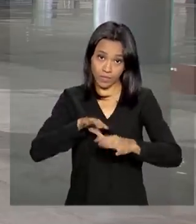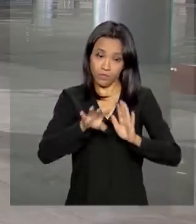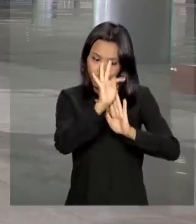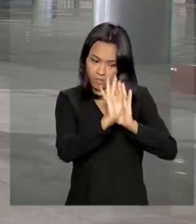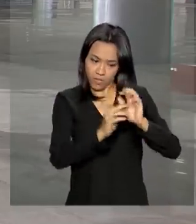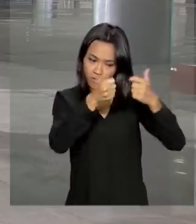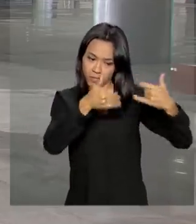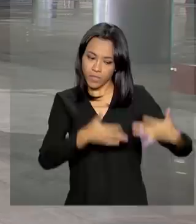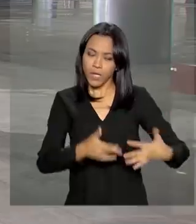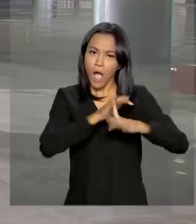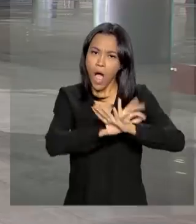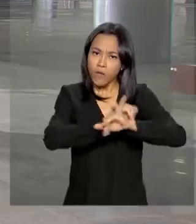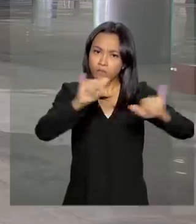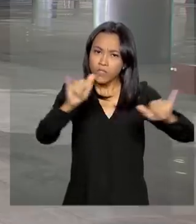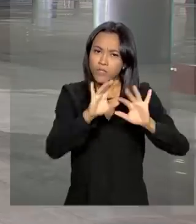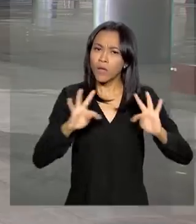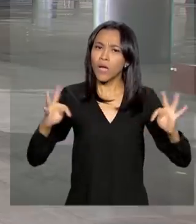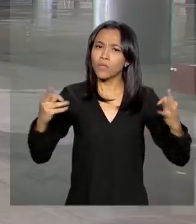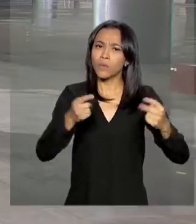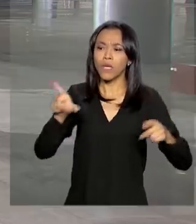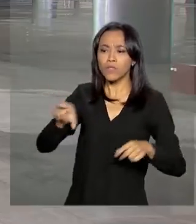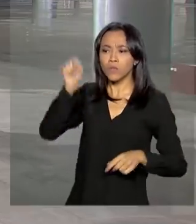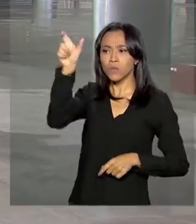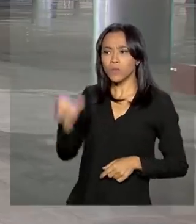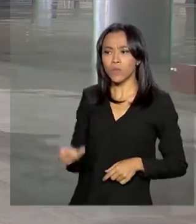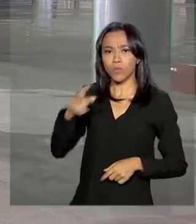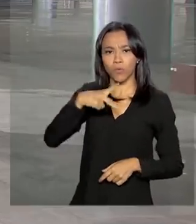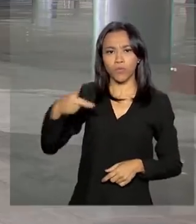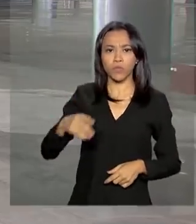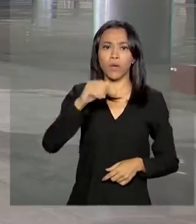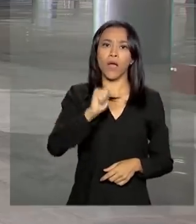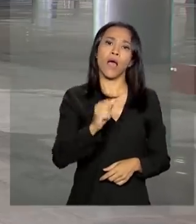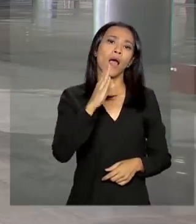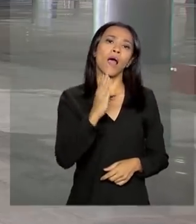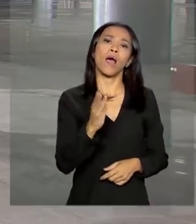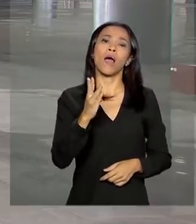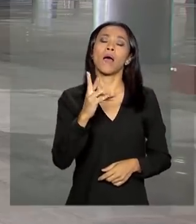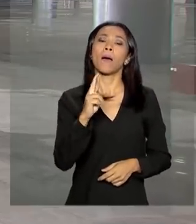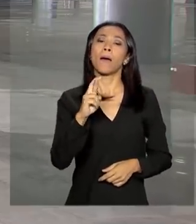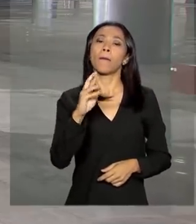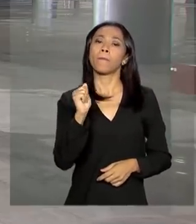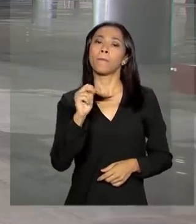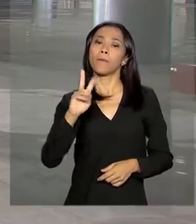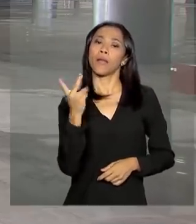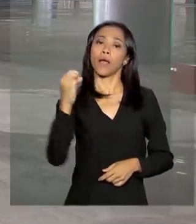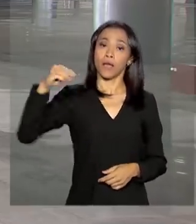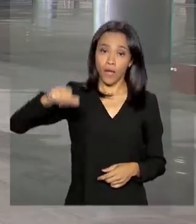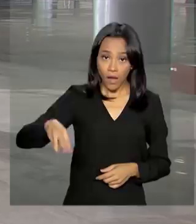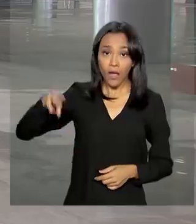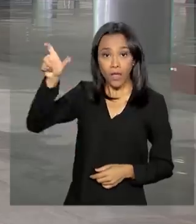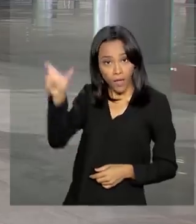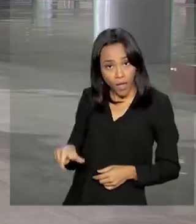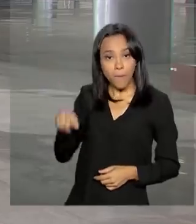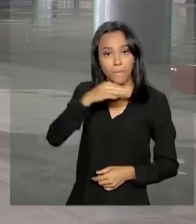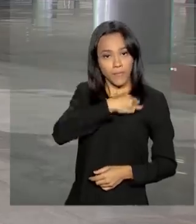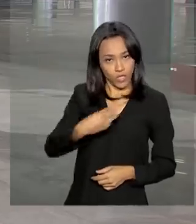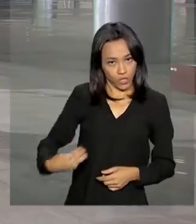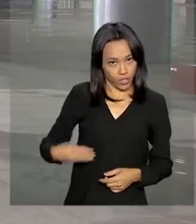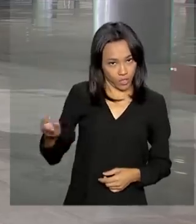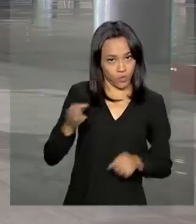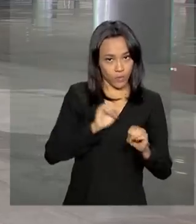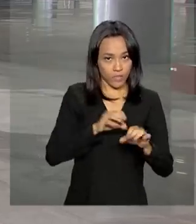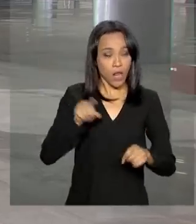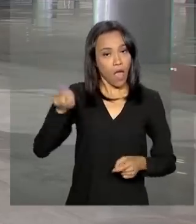aspas, comunico a todos a indicação do professor Abraham Weintraub ao cargo de ministro da Educação. Abraham é